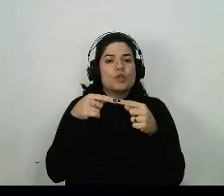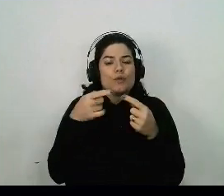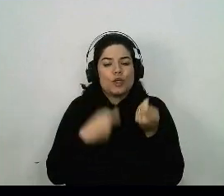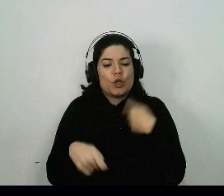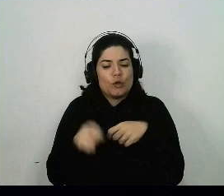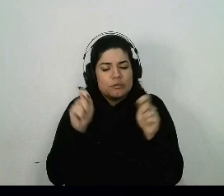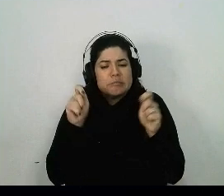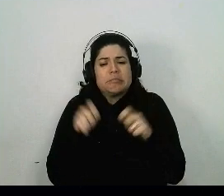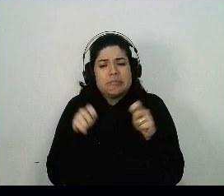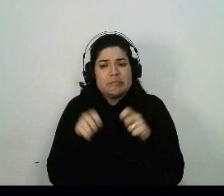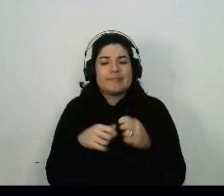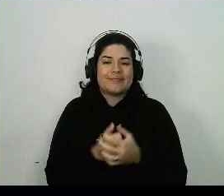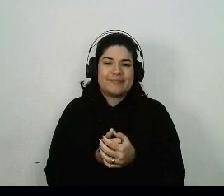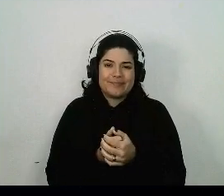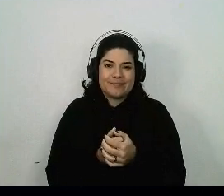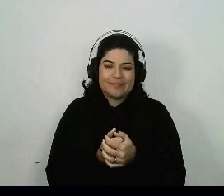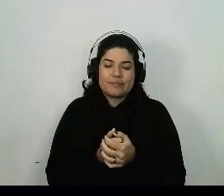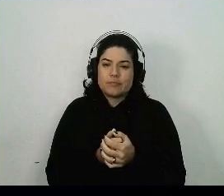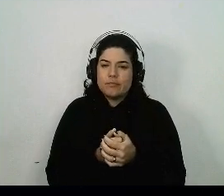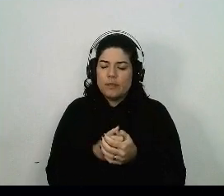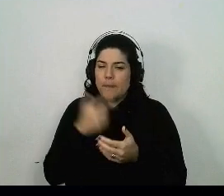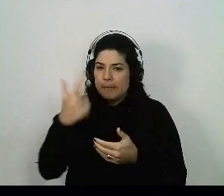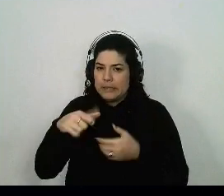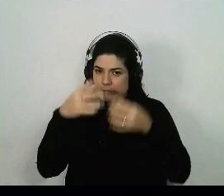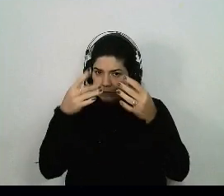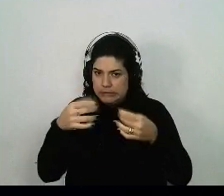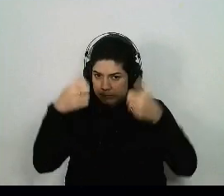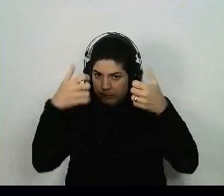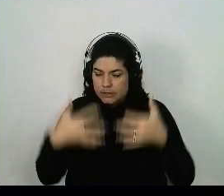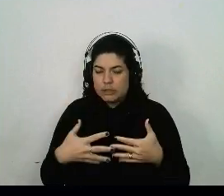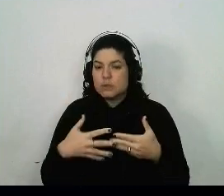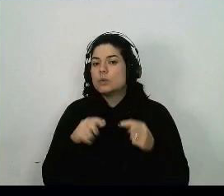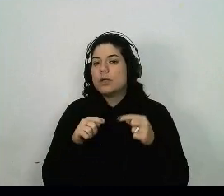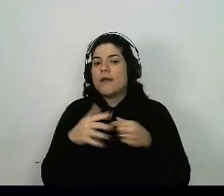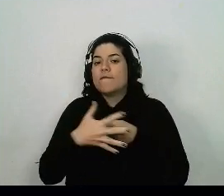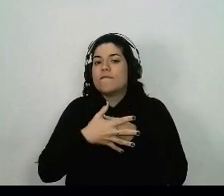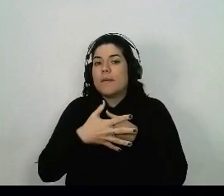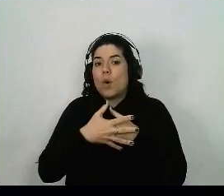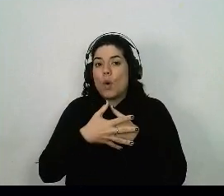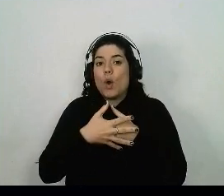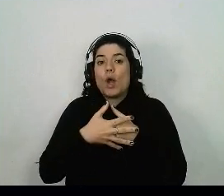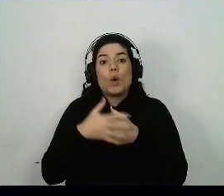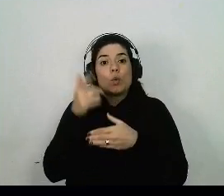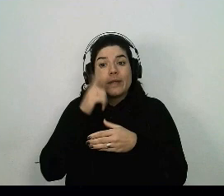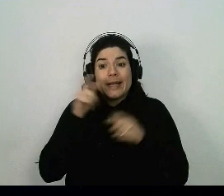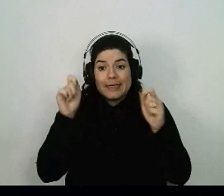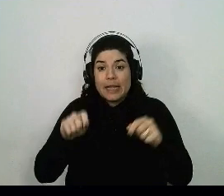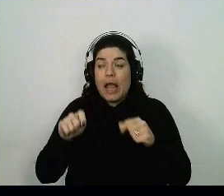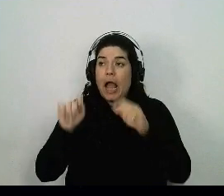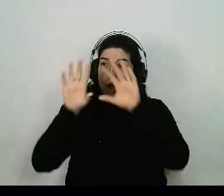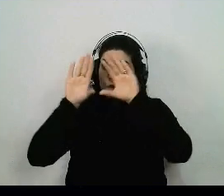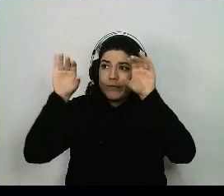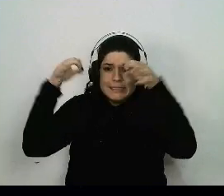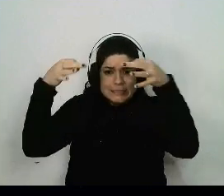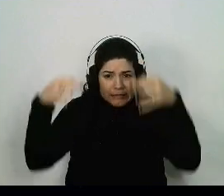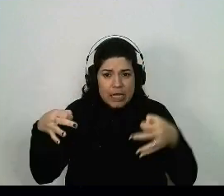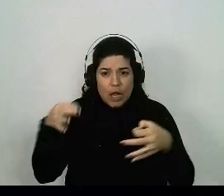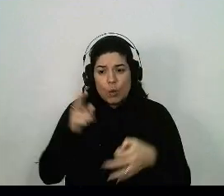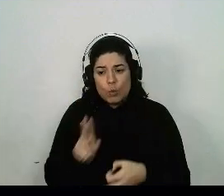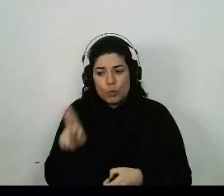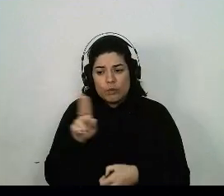um framework, eu vou entrar um pouquinho mais em detalhe, que basicamente ajuda a gente a adotar a nuvem da maneira correta, né? E